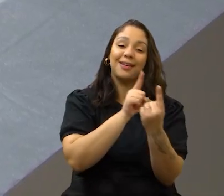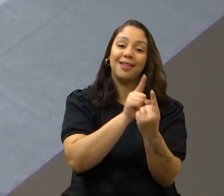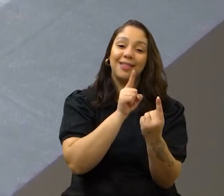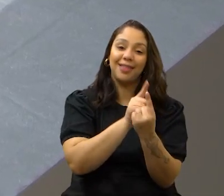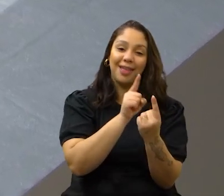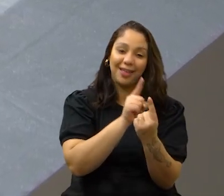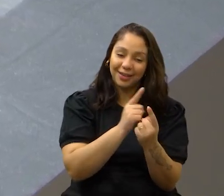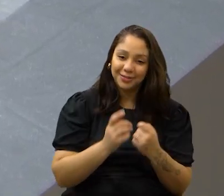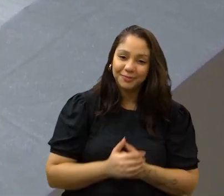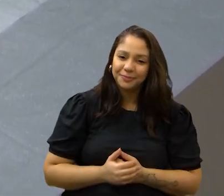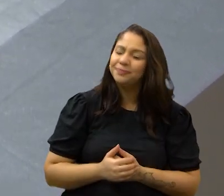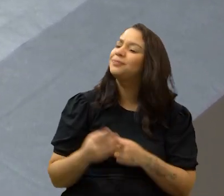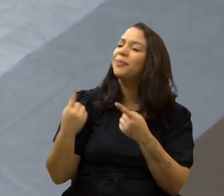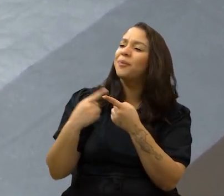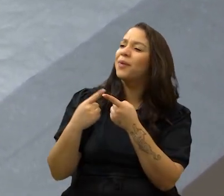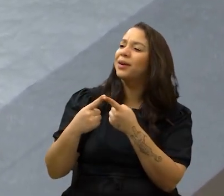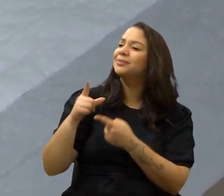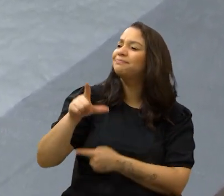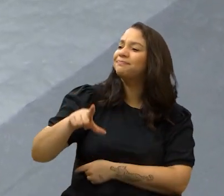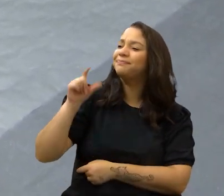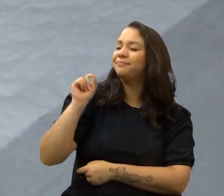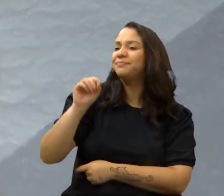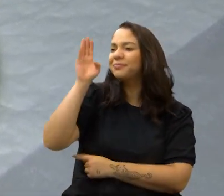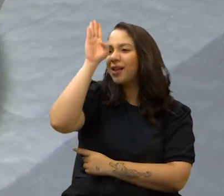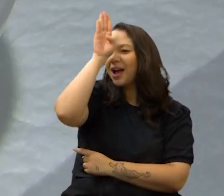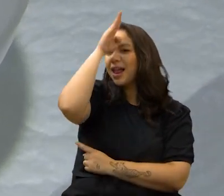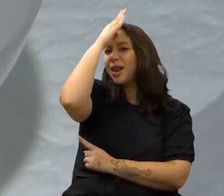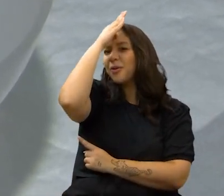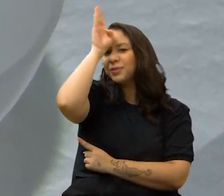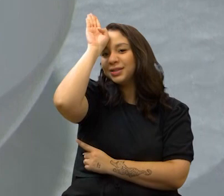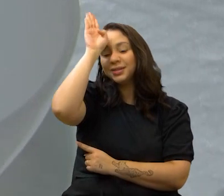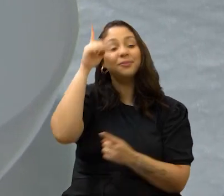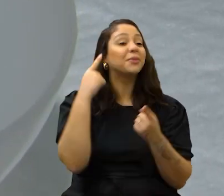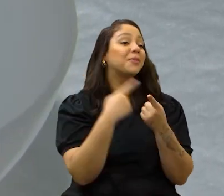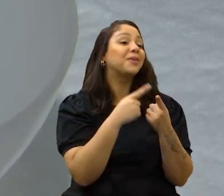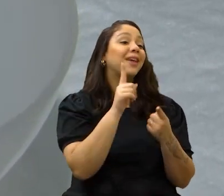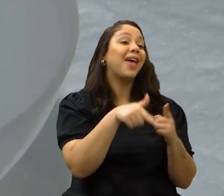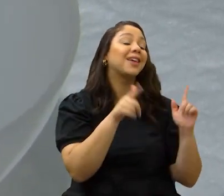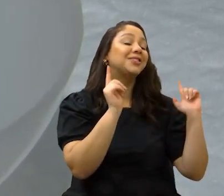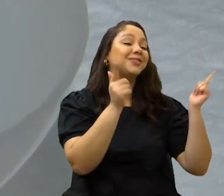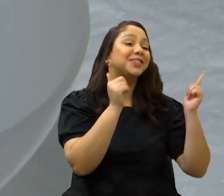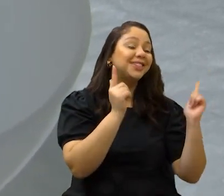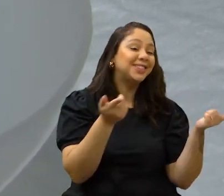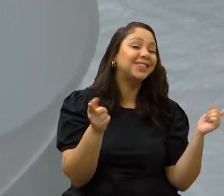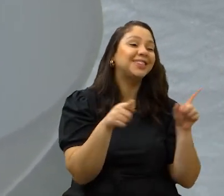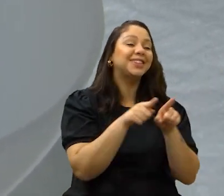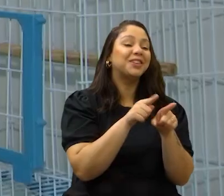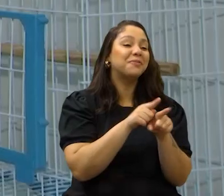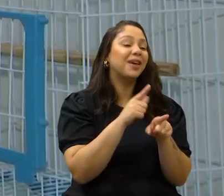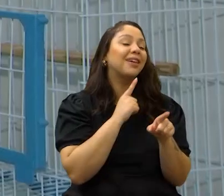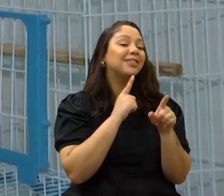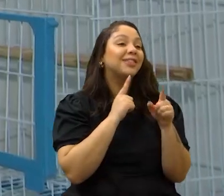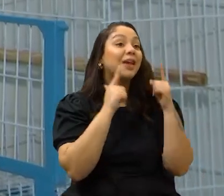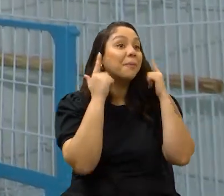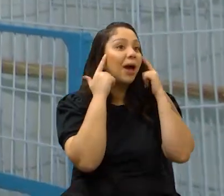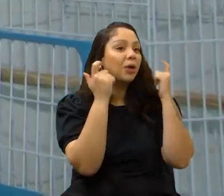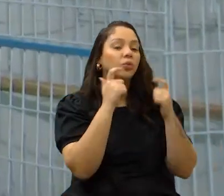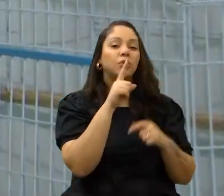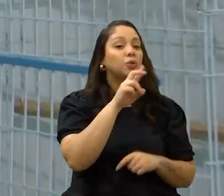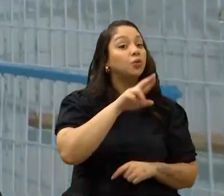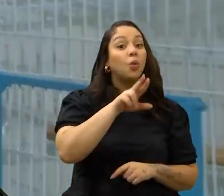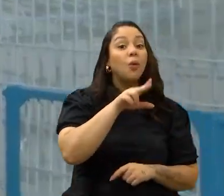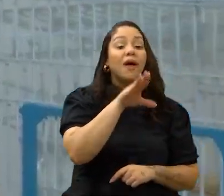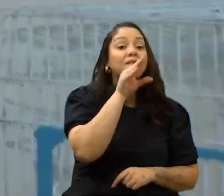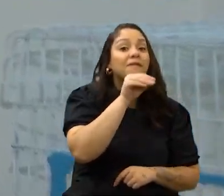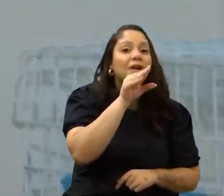comumente atende. Doutora, por que essa preferência pela calopsita? Elas são muito divertidas, elas emitem som, elas não